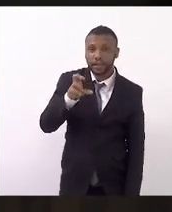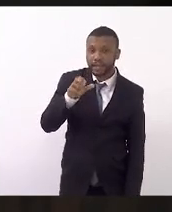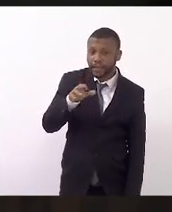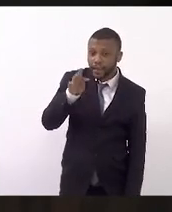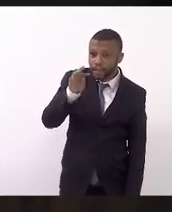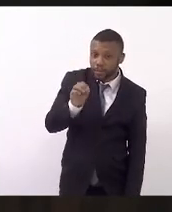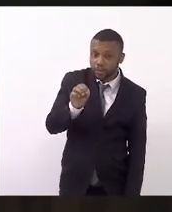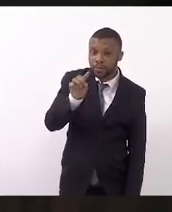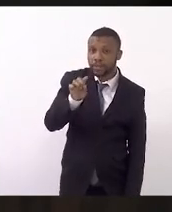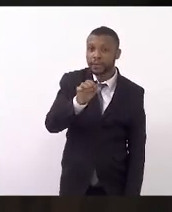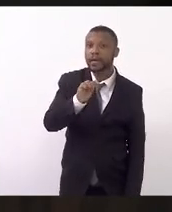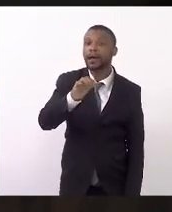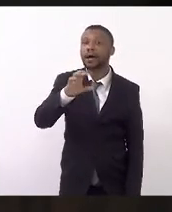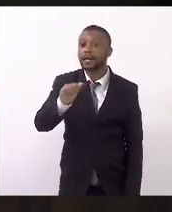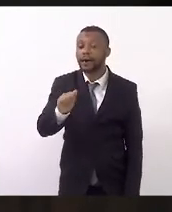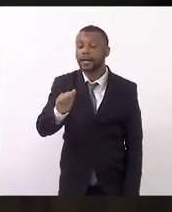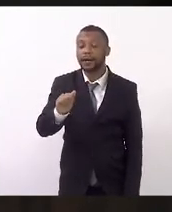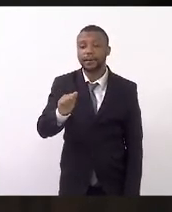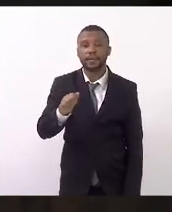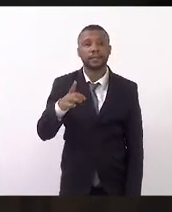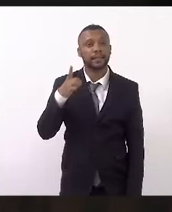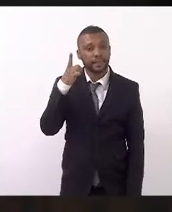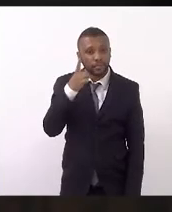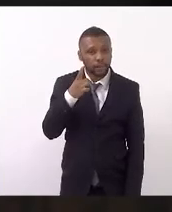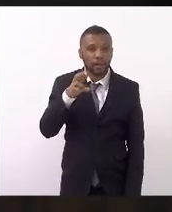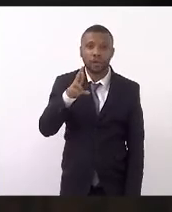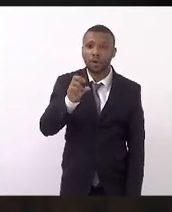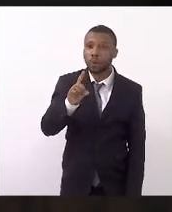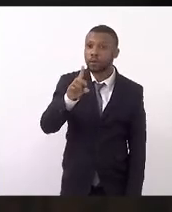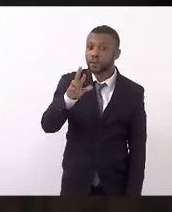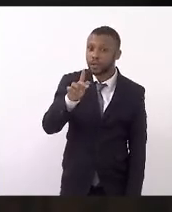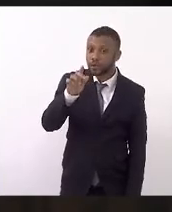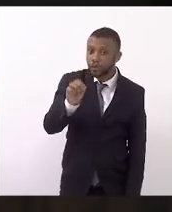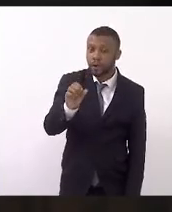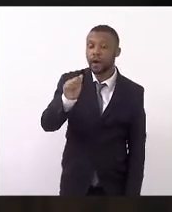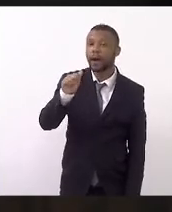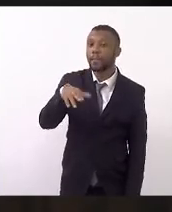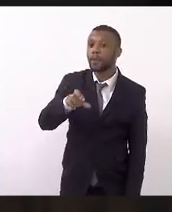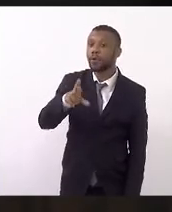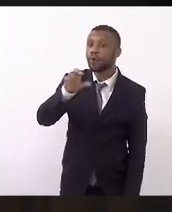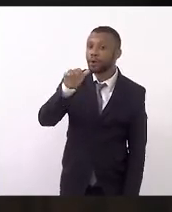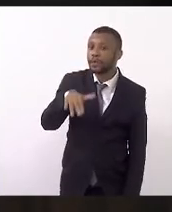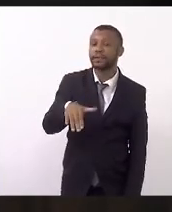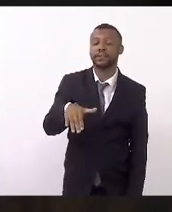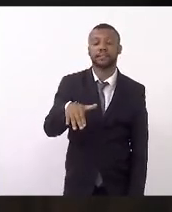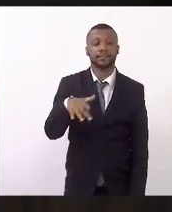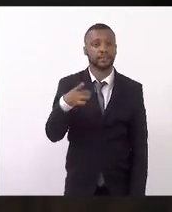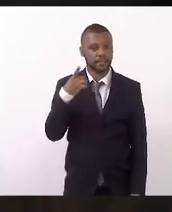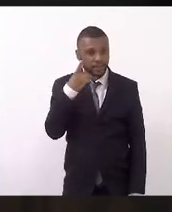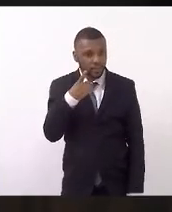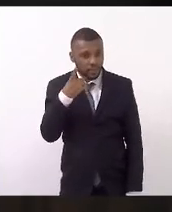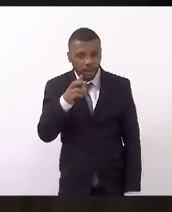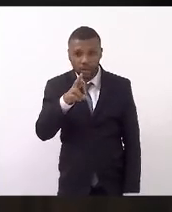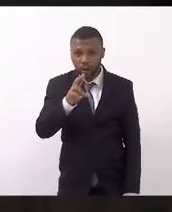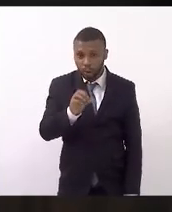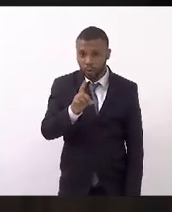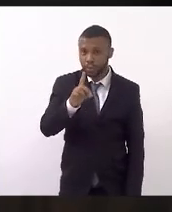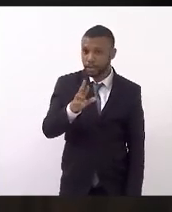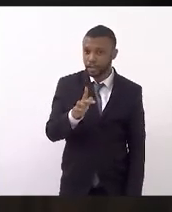Zaca, deputado Renato Zaca, deputado Rodrigo Amorim, deputado Rodrigo Amorim, deputado Rodrigo